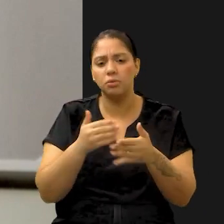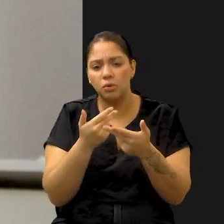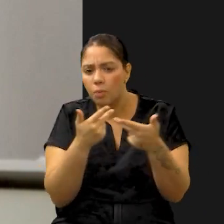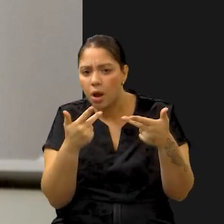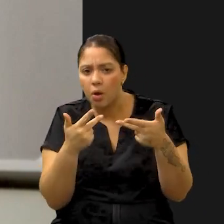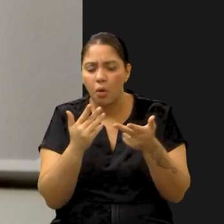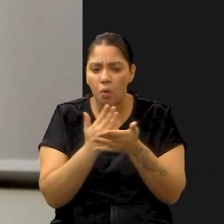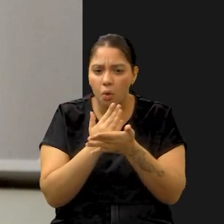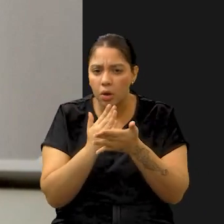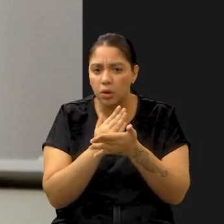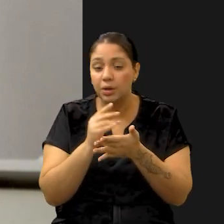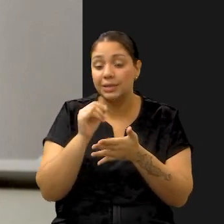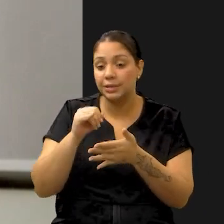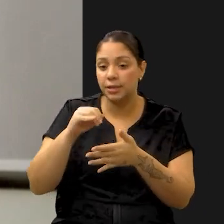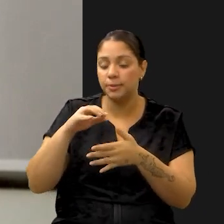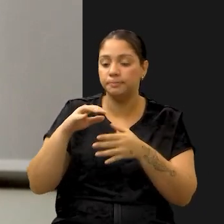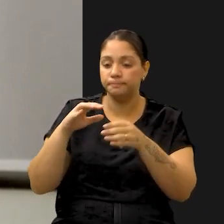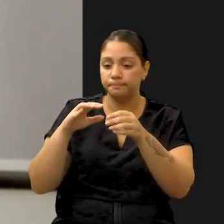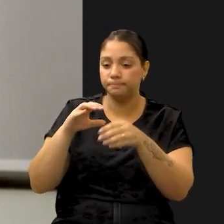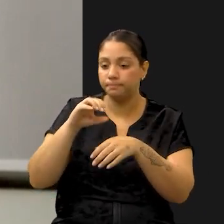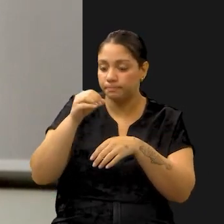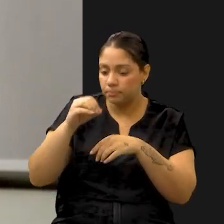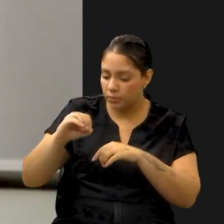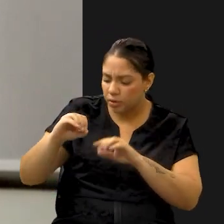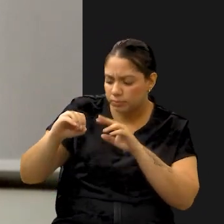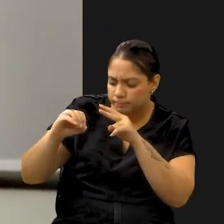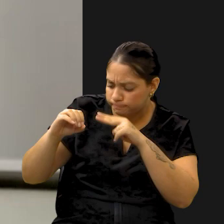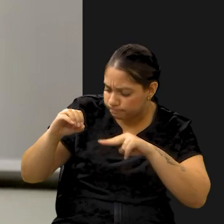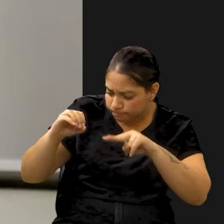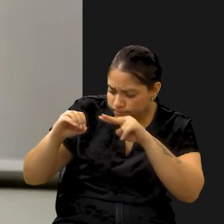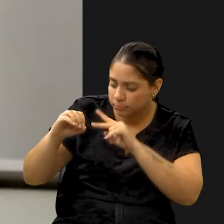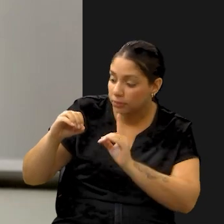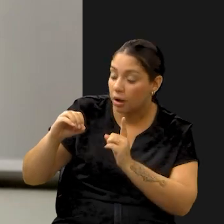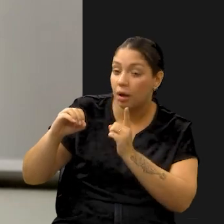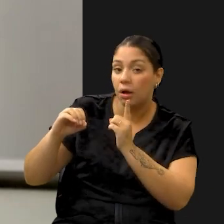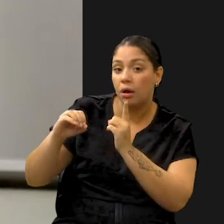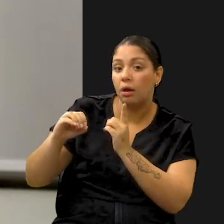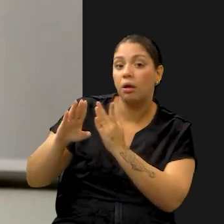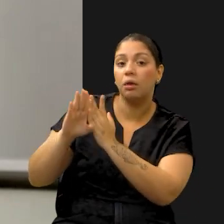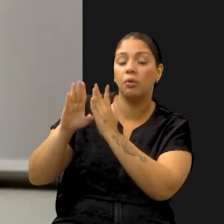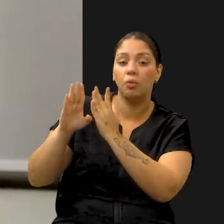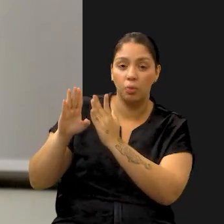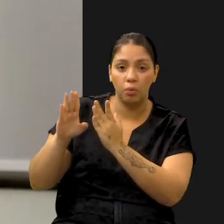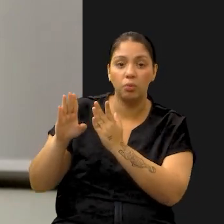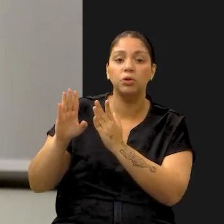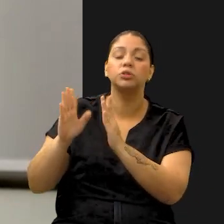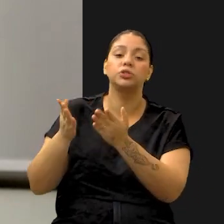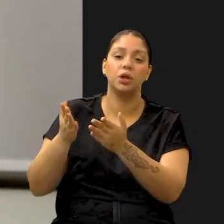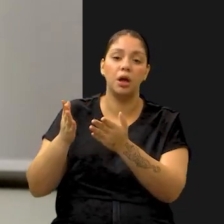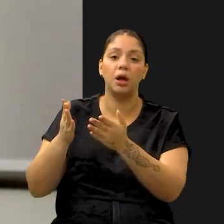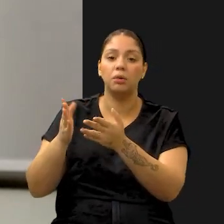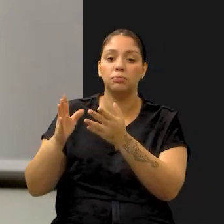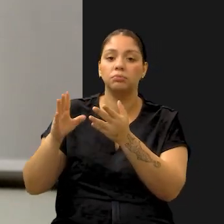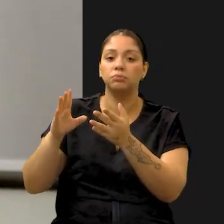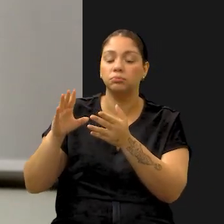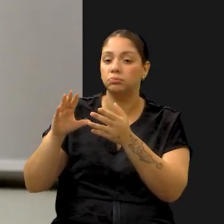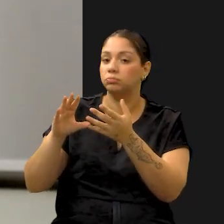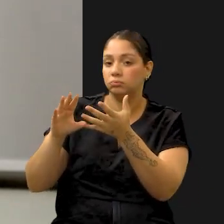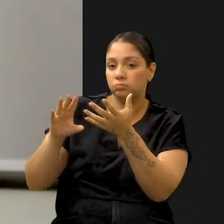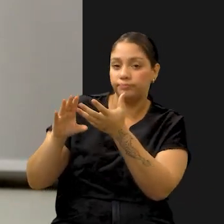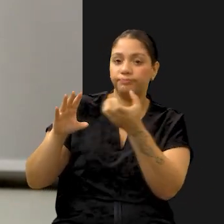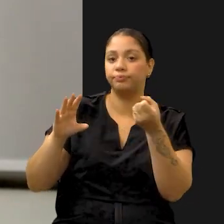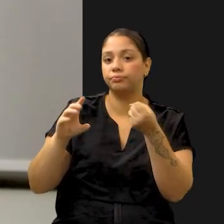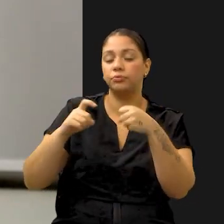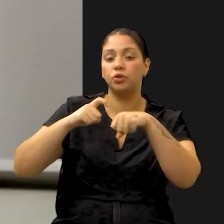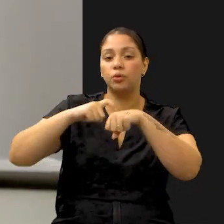sangramento, e se tiver algum pólipo, que são alguns achados que a gente pode ter no nosso intestino, isso já é retirado